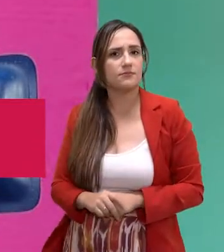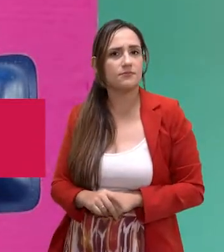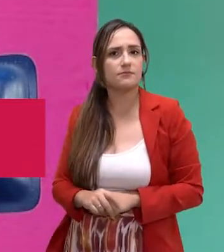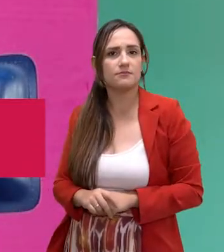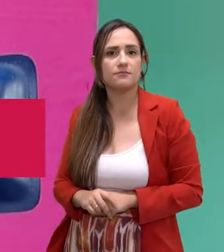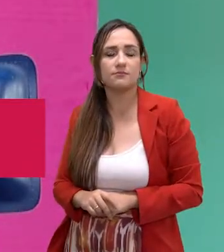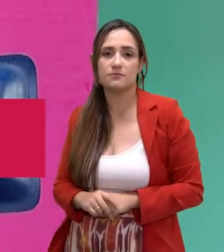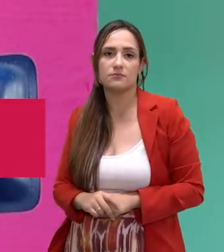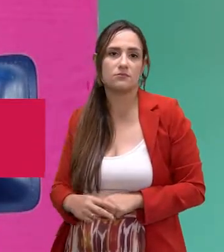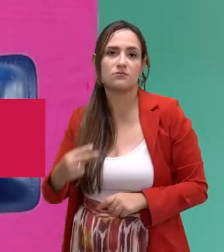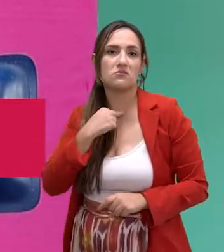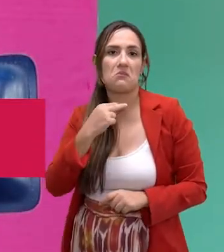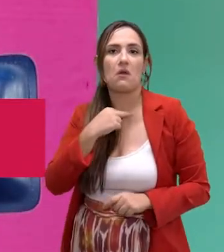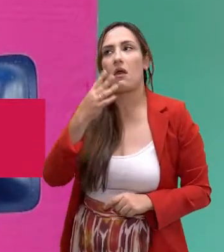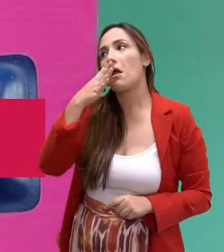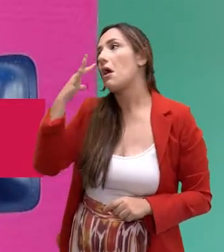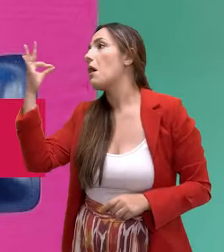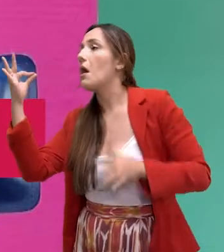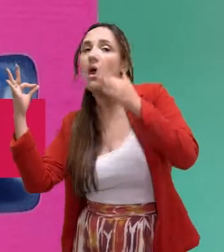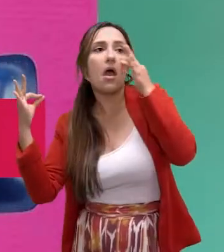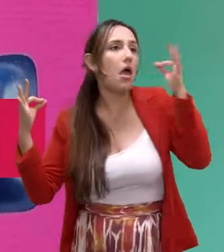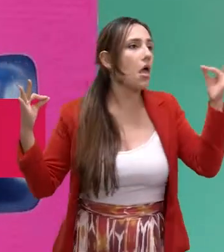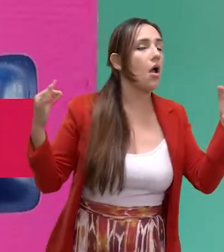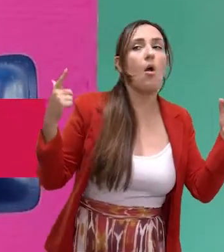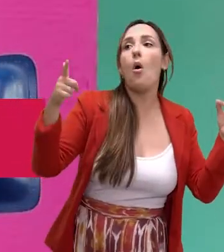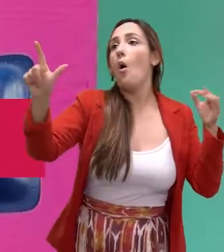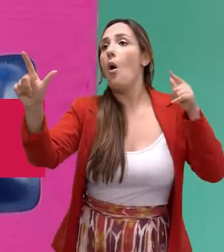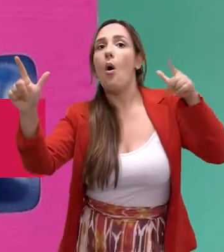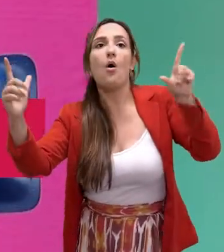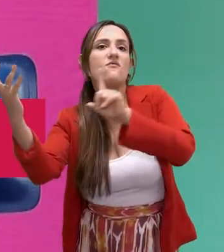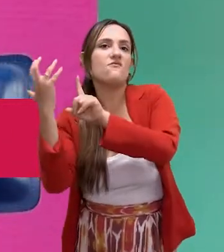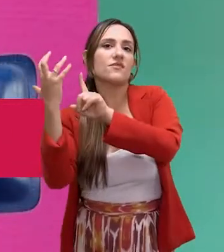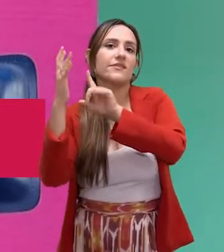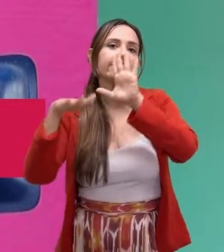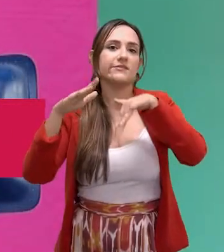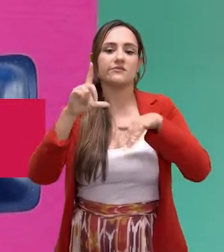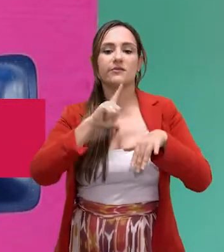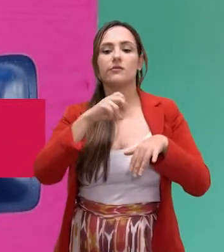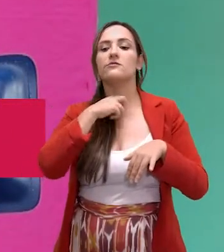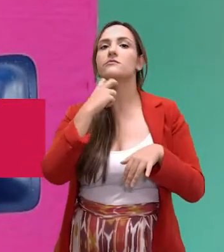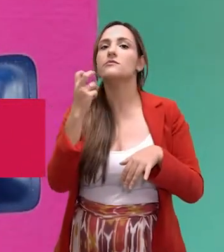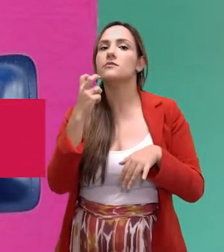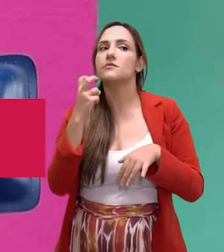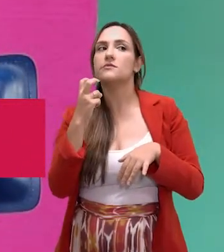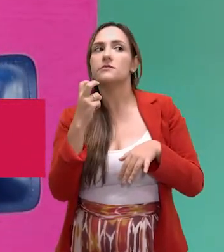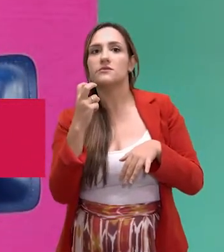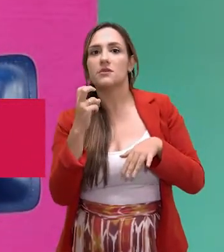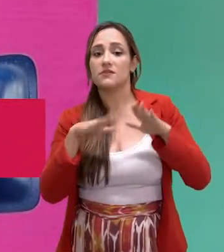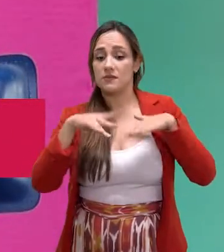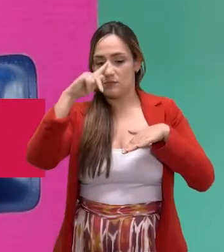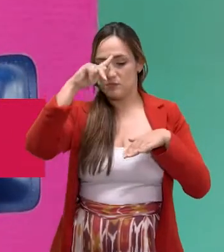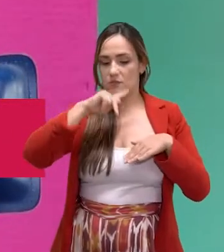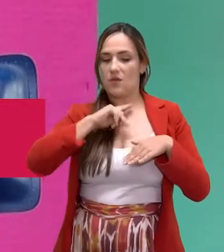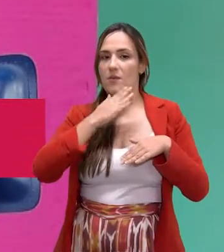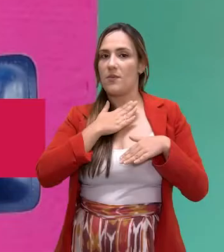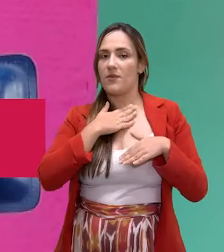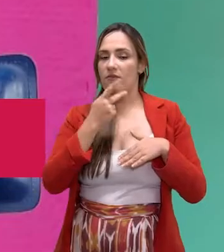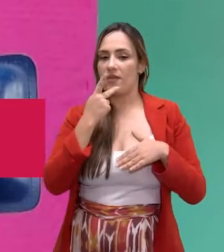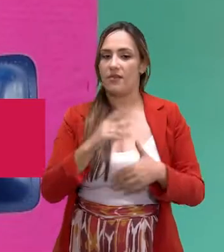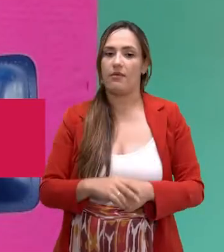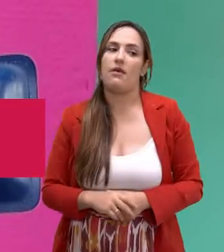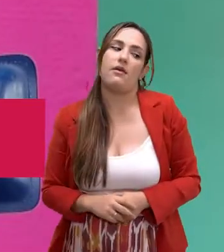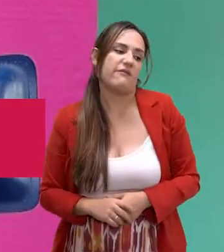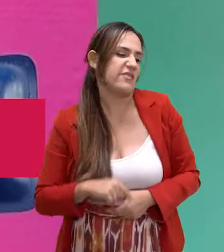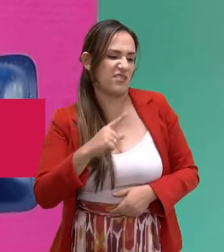desista. Não dar ouvidos a interferências externas, porque muitas vezes a gente tem aquela vozinha de outra, até